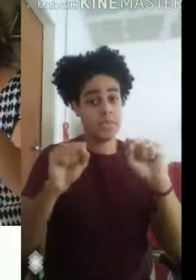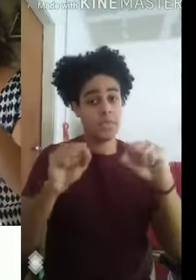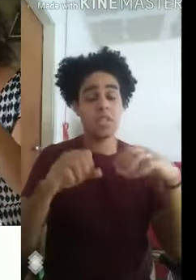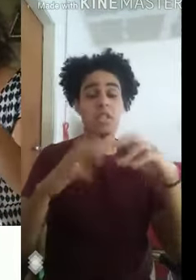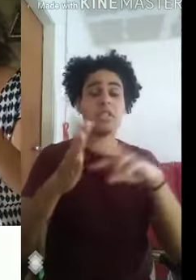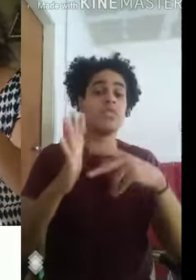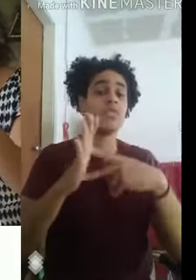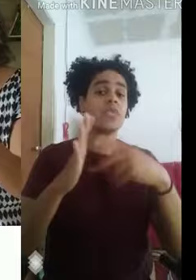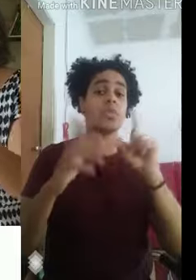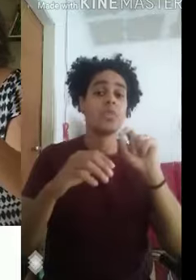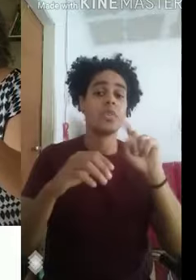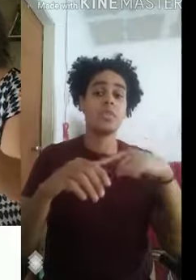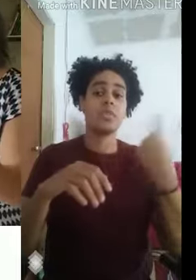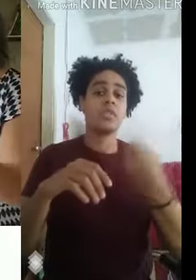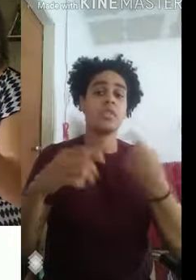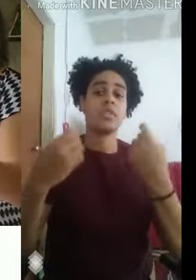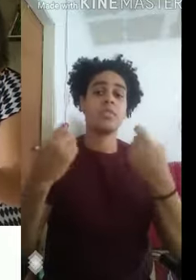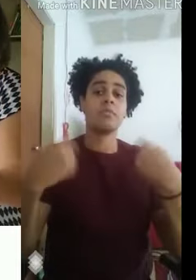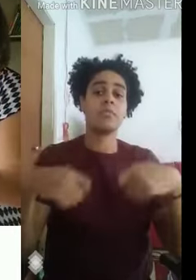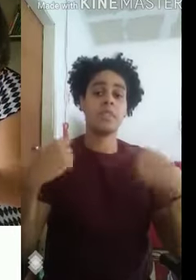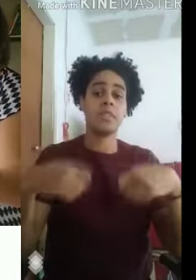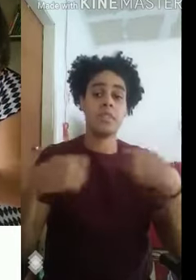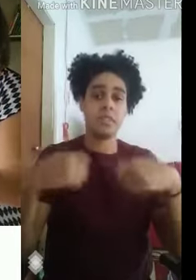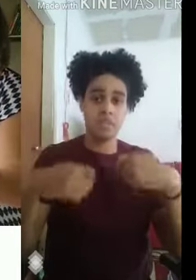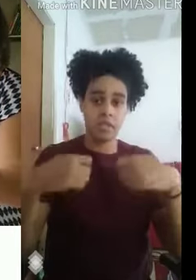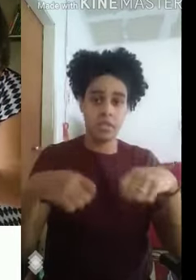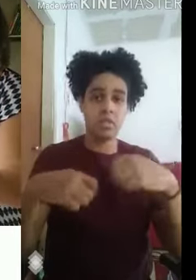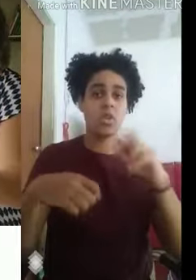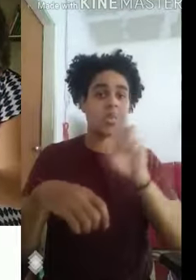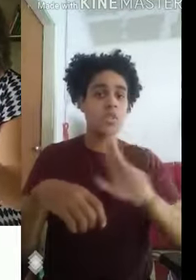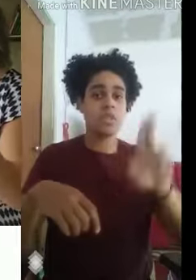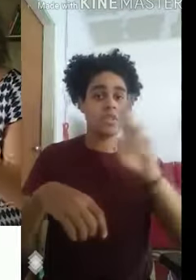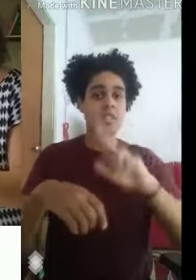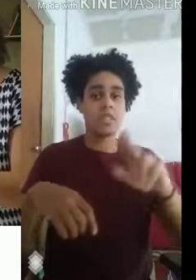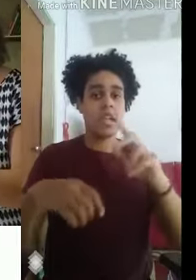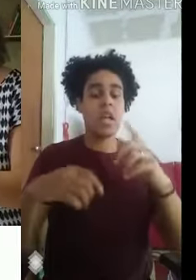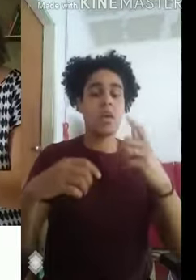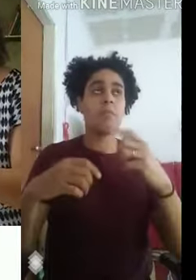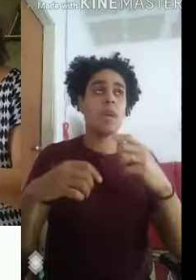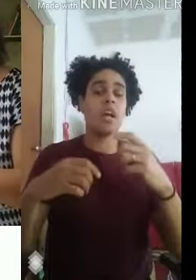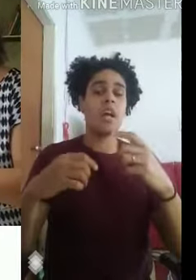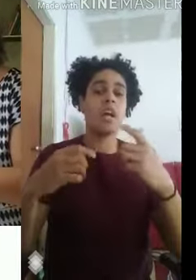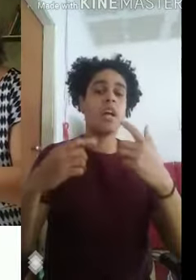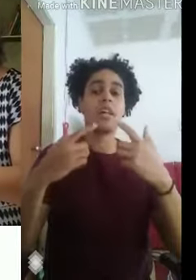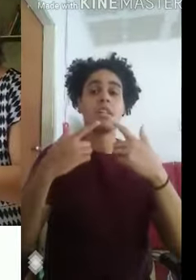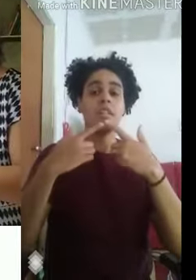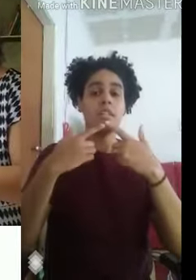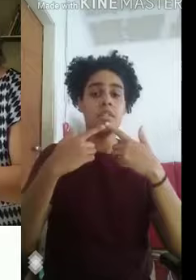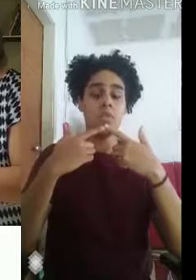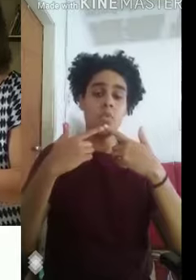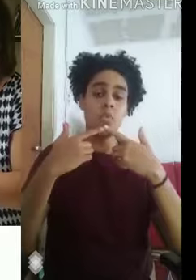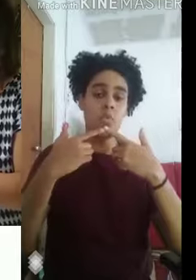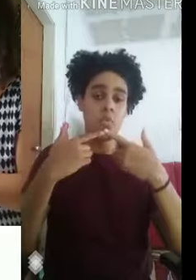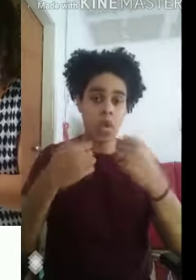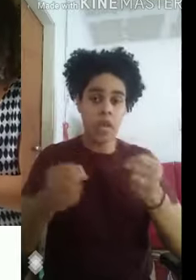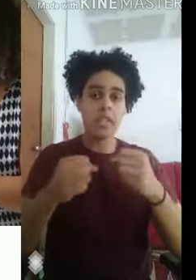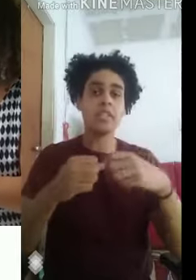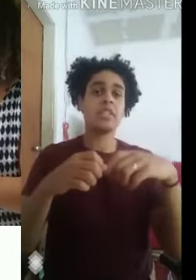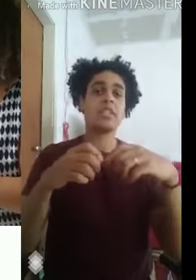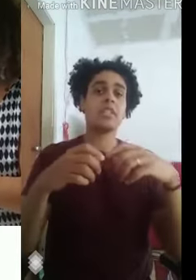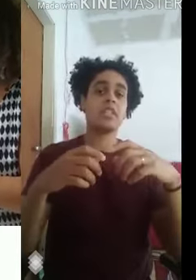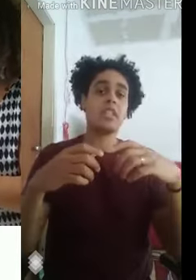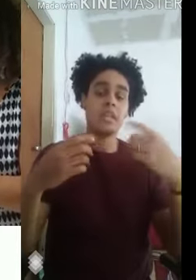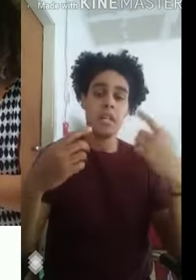precisa empregar uma linguagem específica. No nosso caso, é a língua portuguesa. E